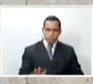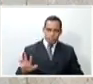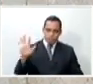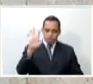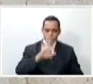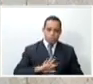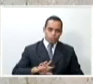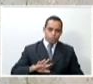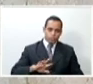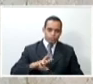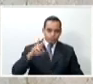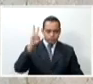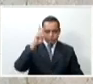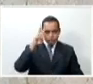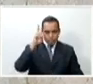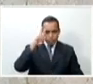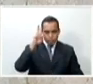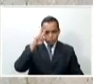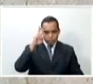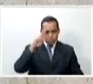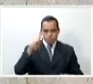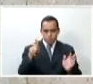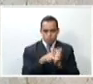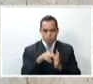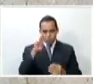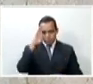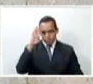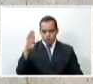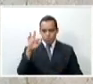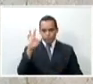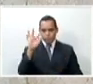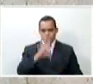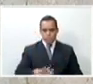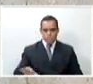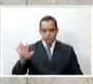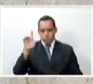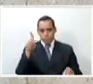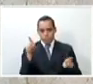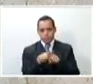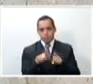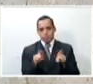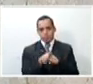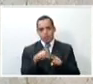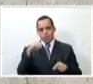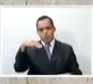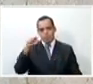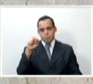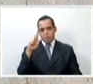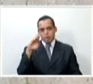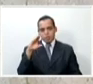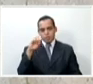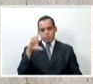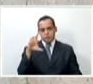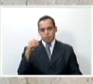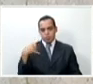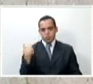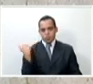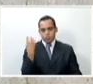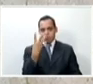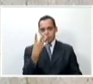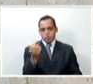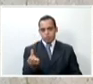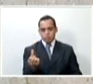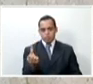lembre-se, morrer na segurança não é exclusividade da PM, não. Policial federal Marcelo Luiz Miranda, 46 anos, foi morto no dia